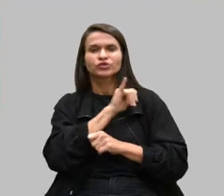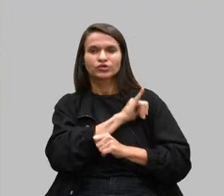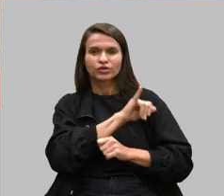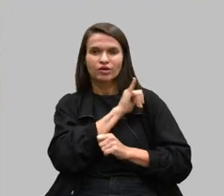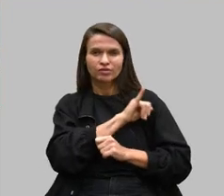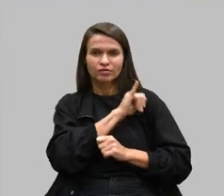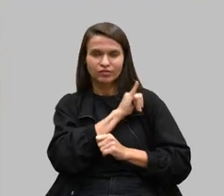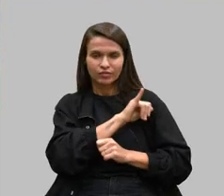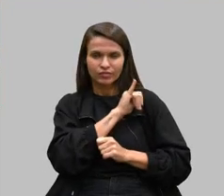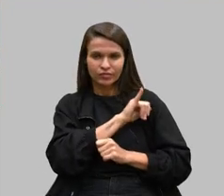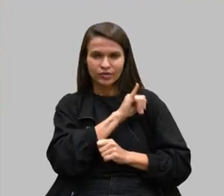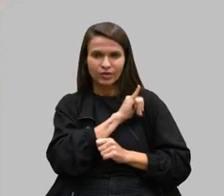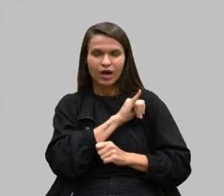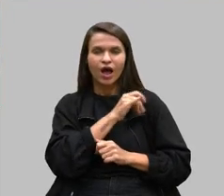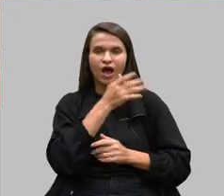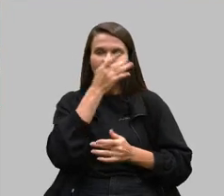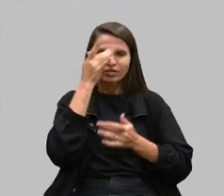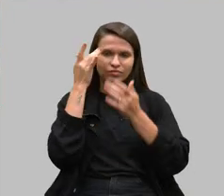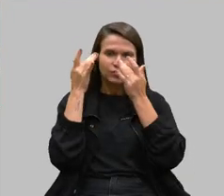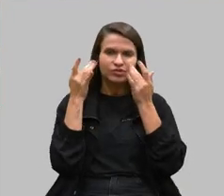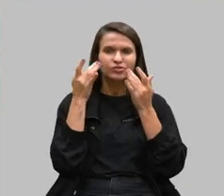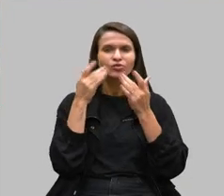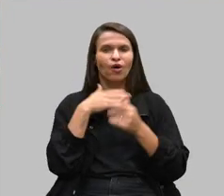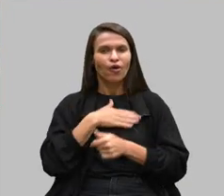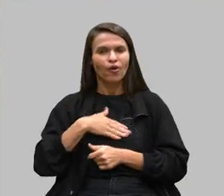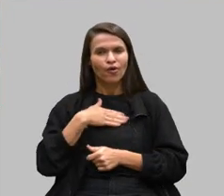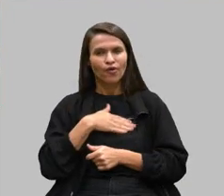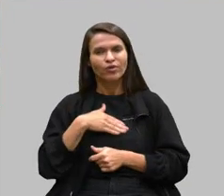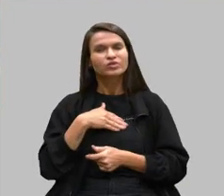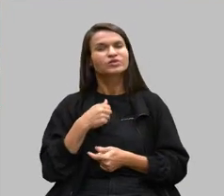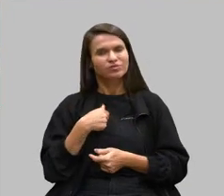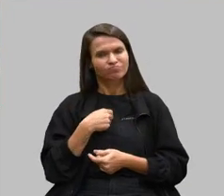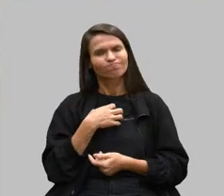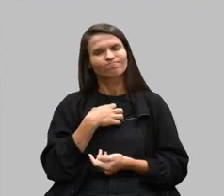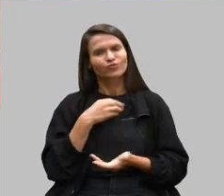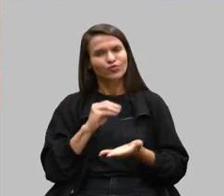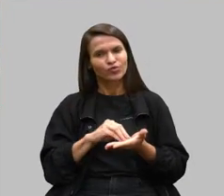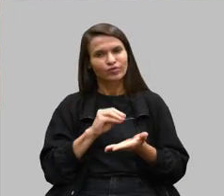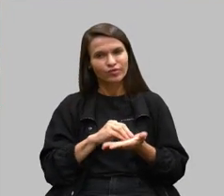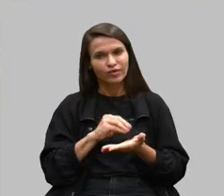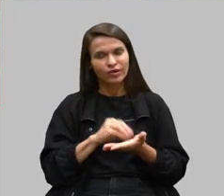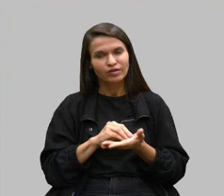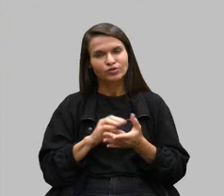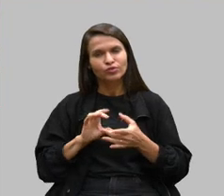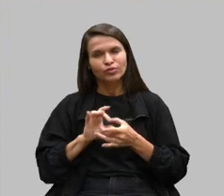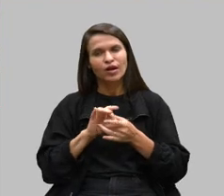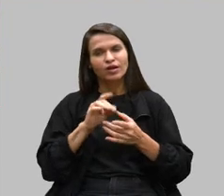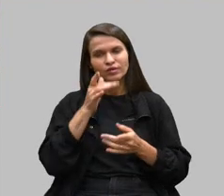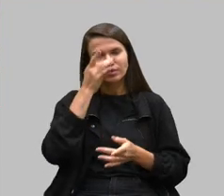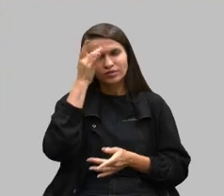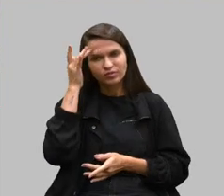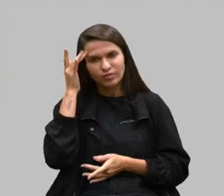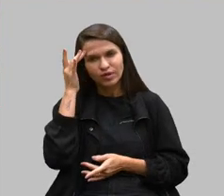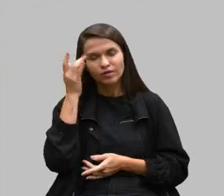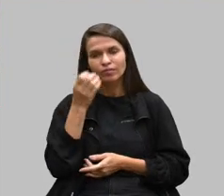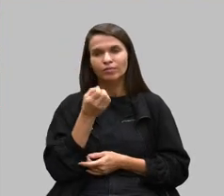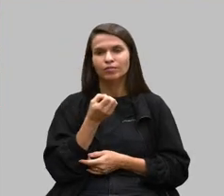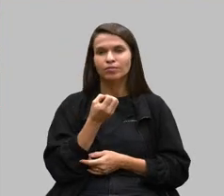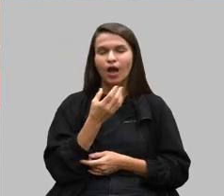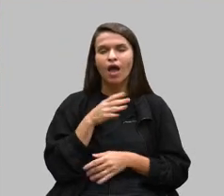Subúrbio as pessoas são fanáticas com isso e isso faz muita falta né o ego das pessoas pro bem paraa